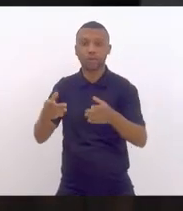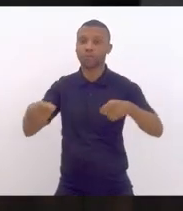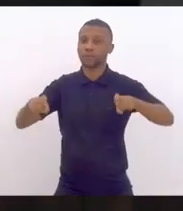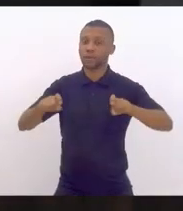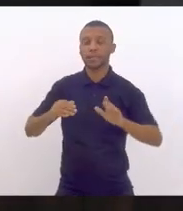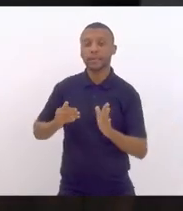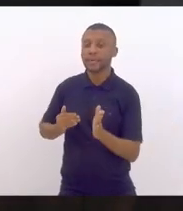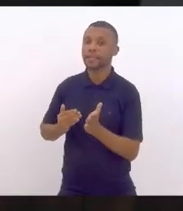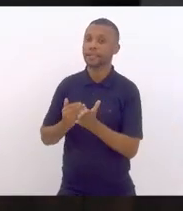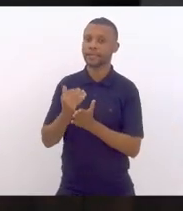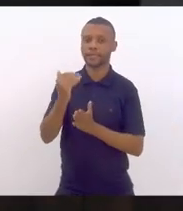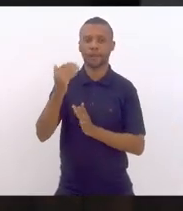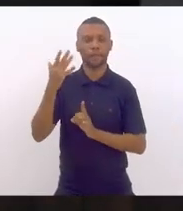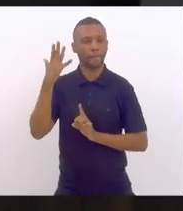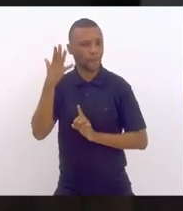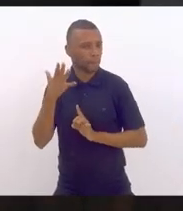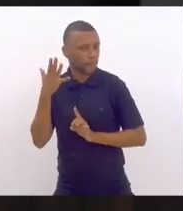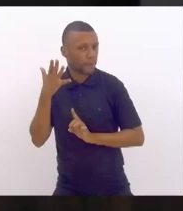inicial